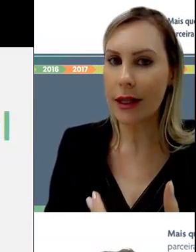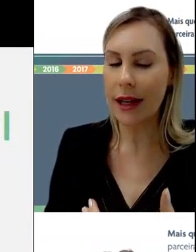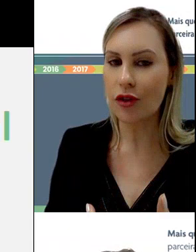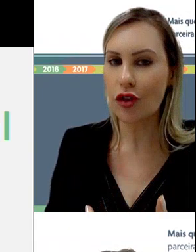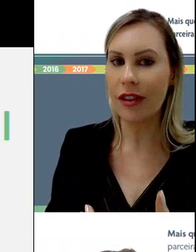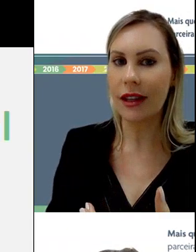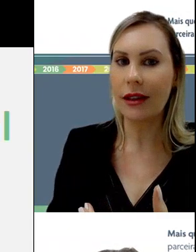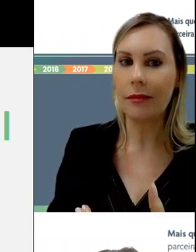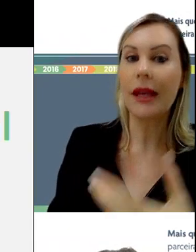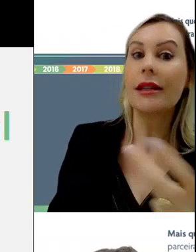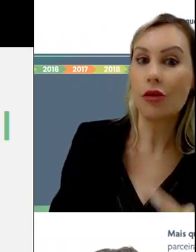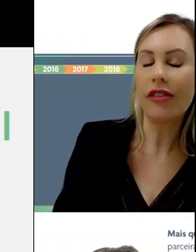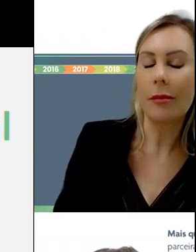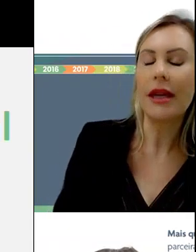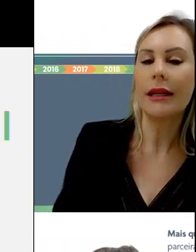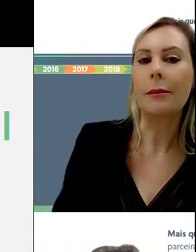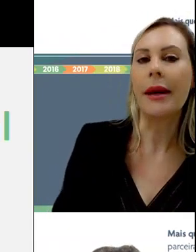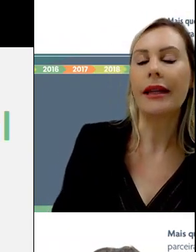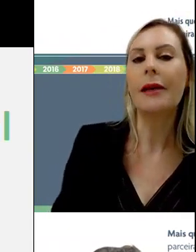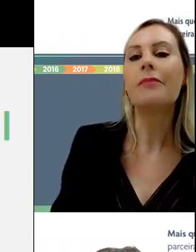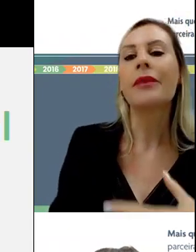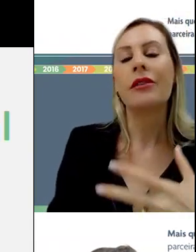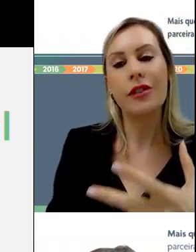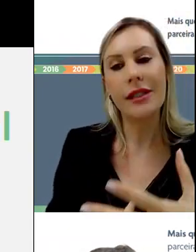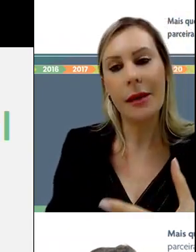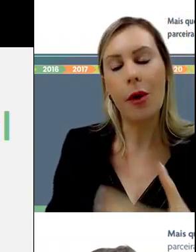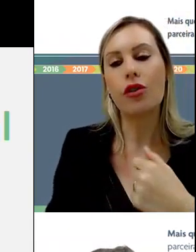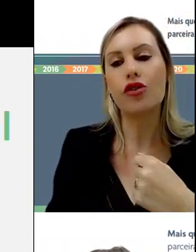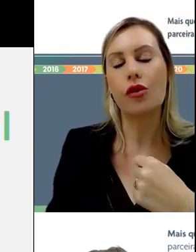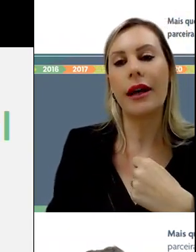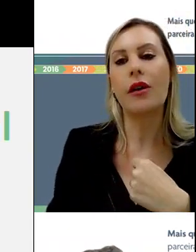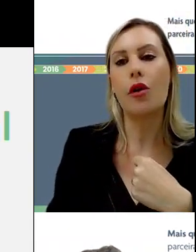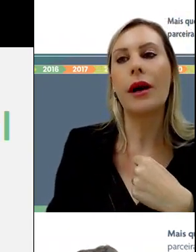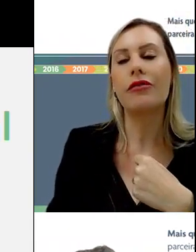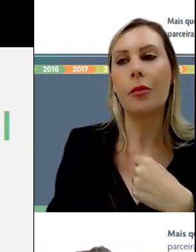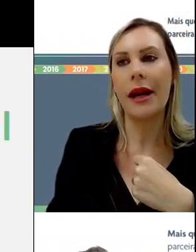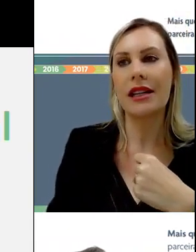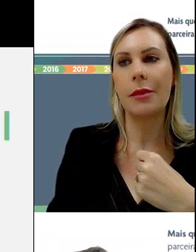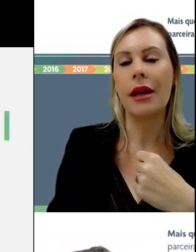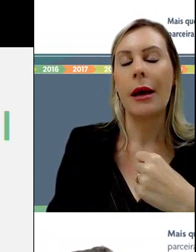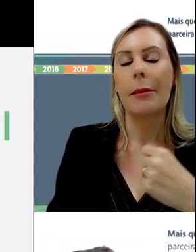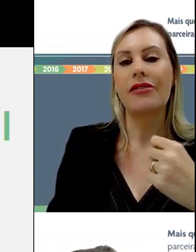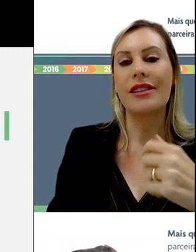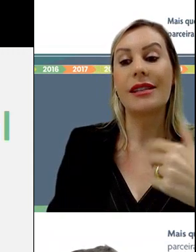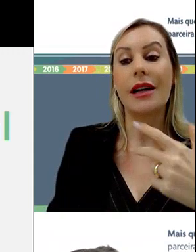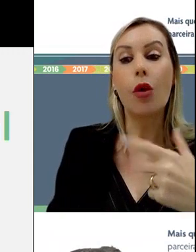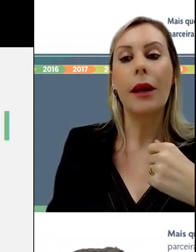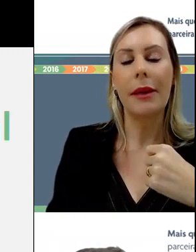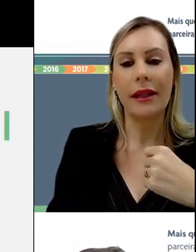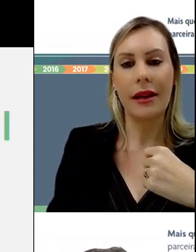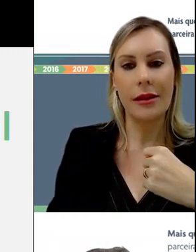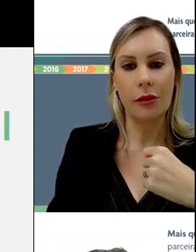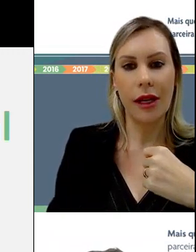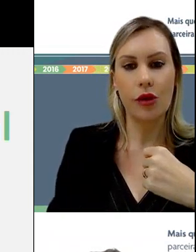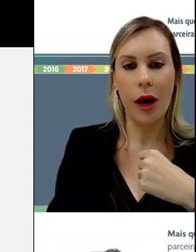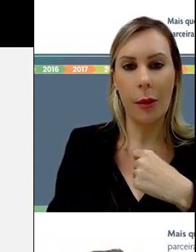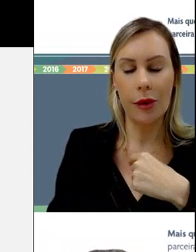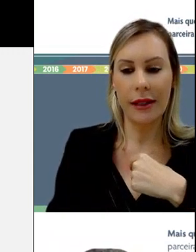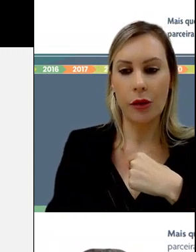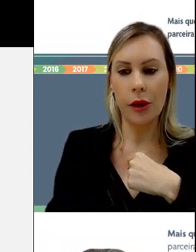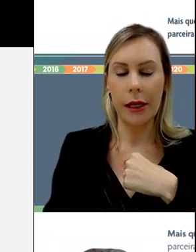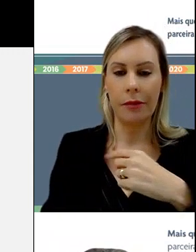a sua qualidade de vida e da sua família também, né? Você pode contar com a FUNPRESP para fazer essa complementação